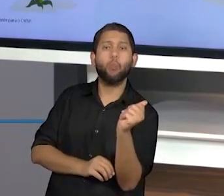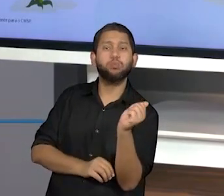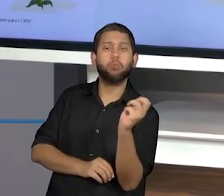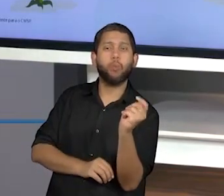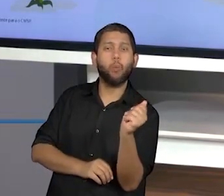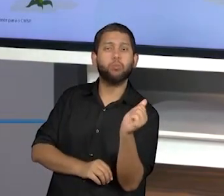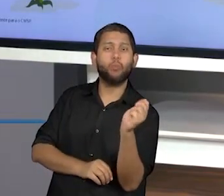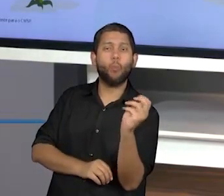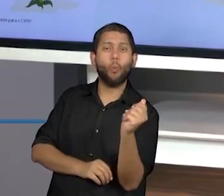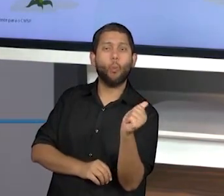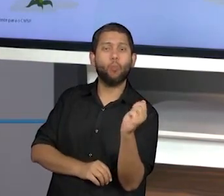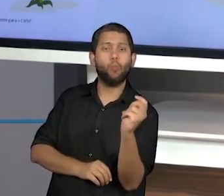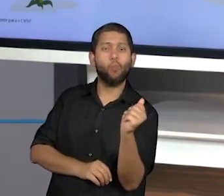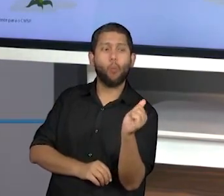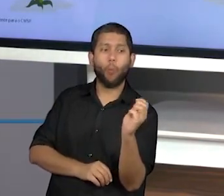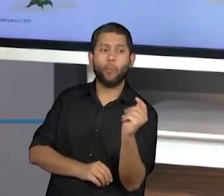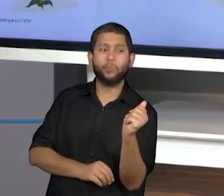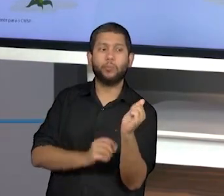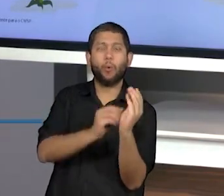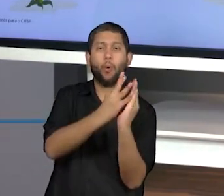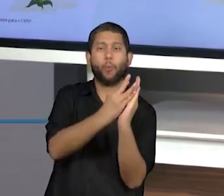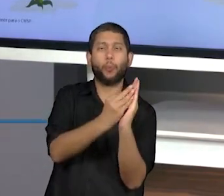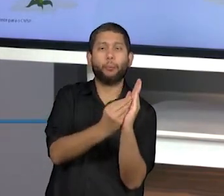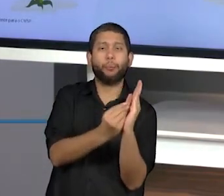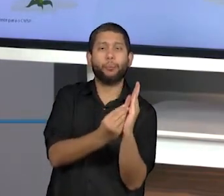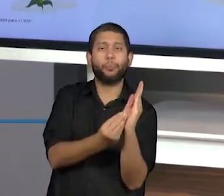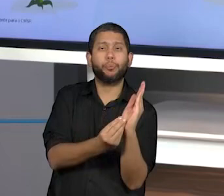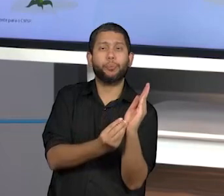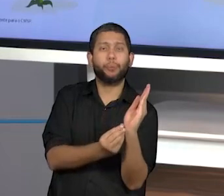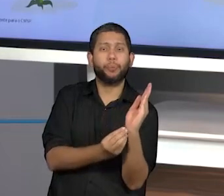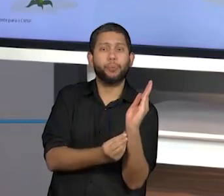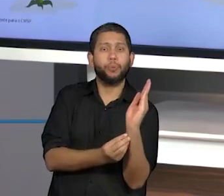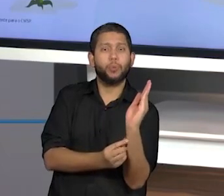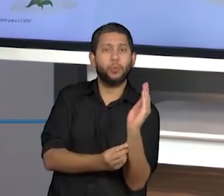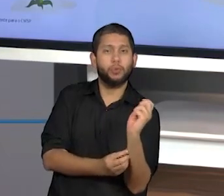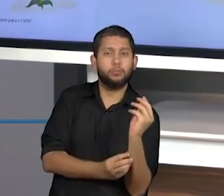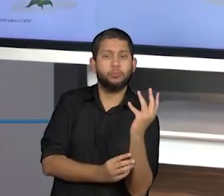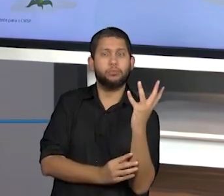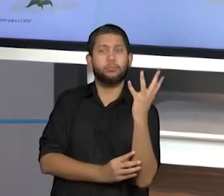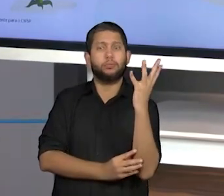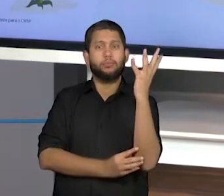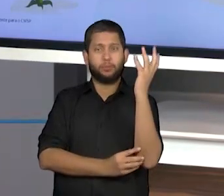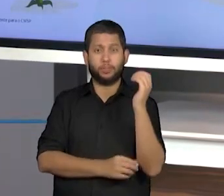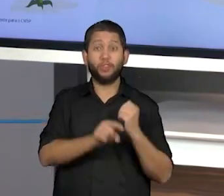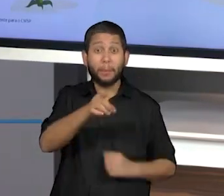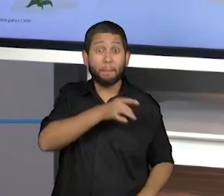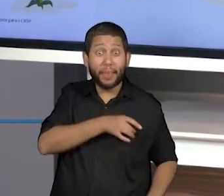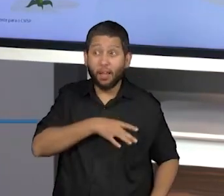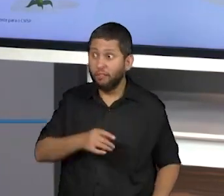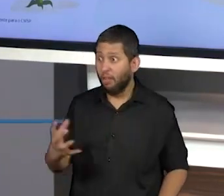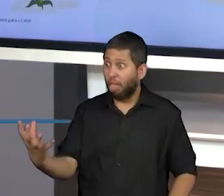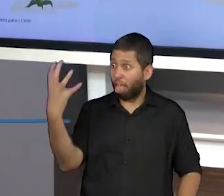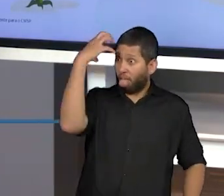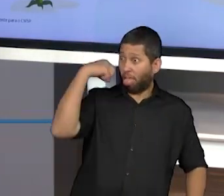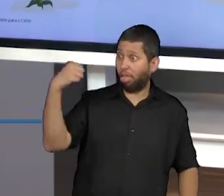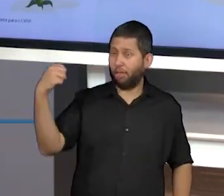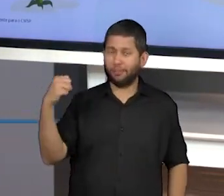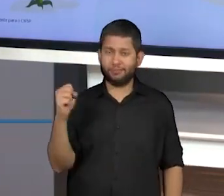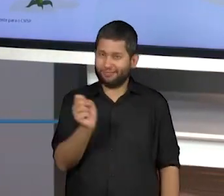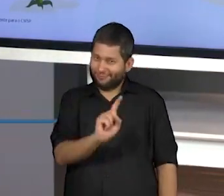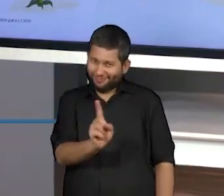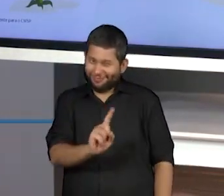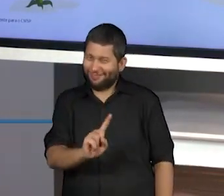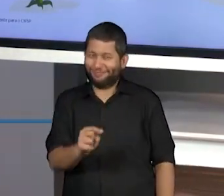têm boquinha, elas não mordem, não precisa ter medo das plantas carnívoras, tá? Mas a gente não vai falar das